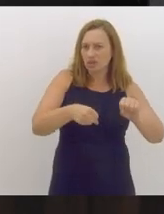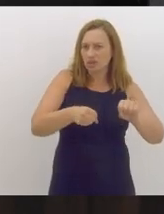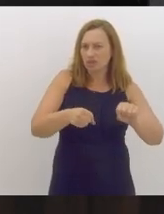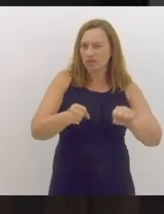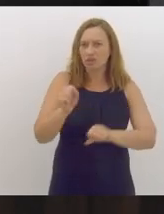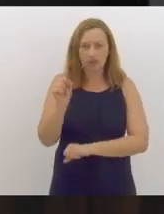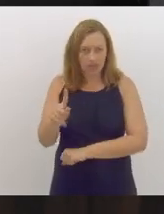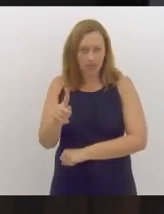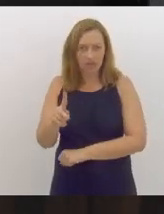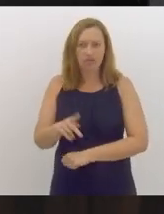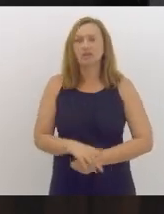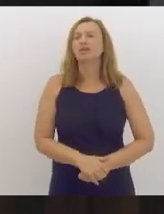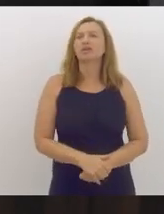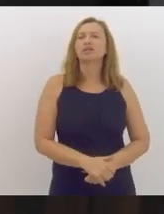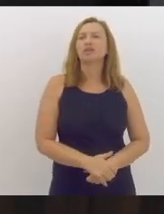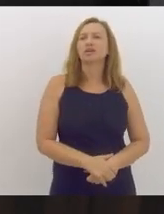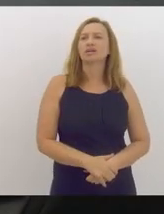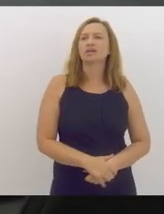ok?